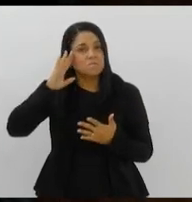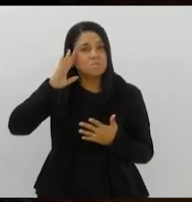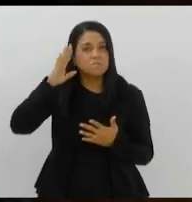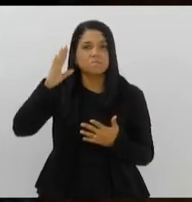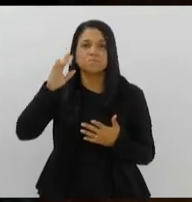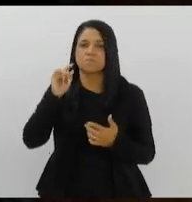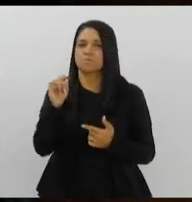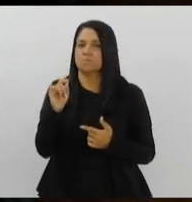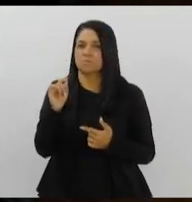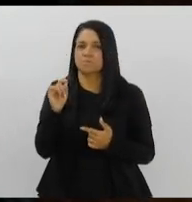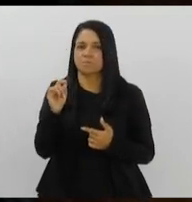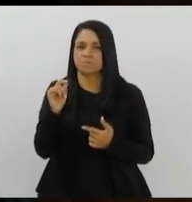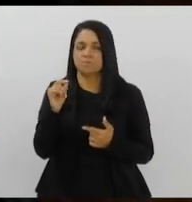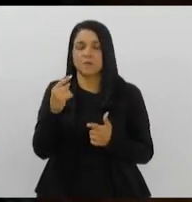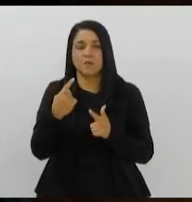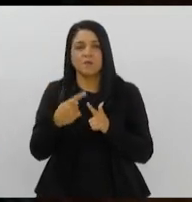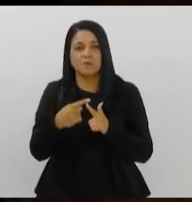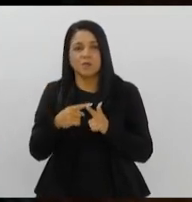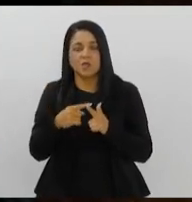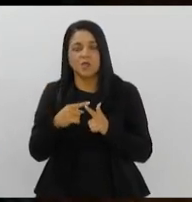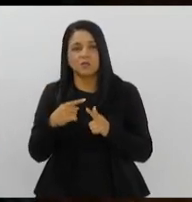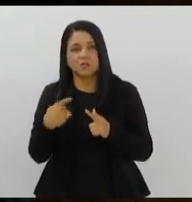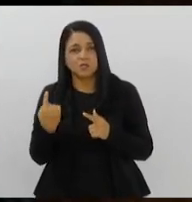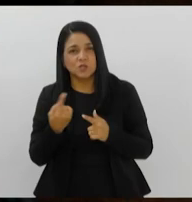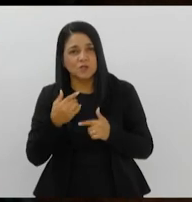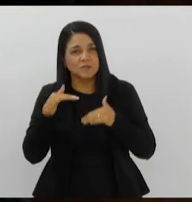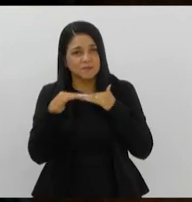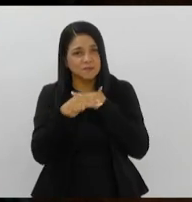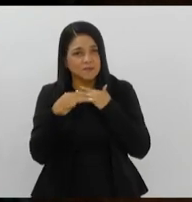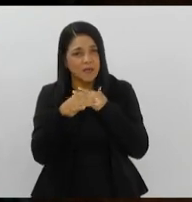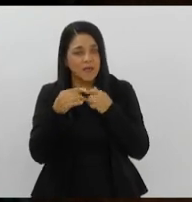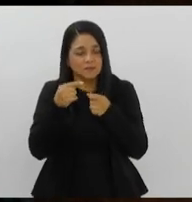principalmente porque as nossas cidades, os nossos